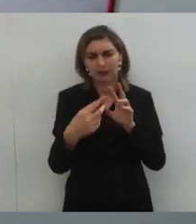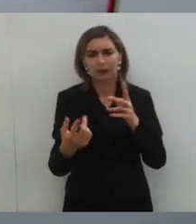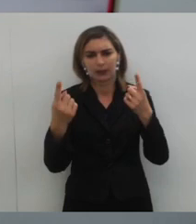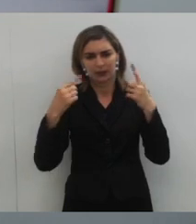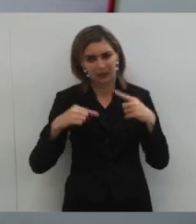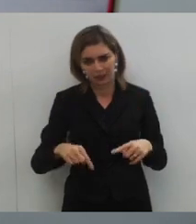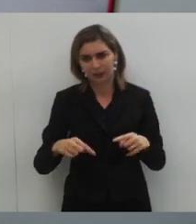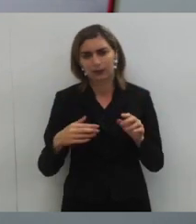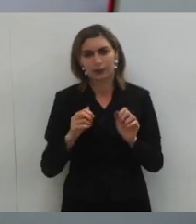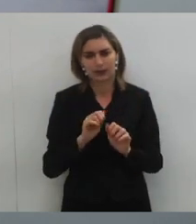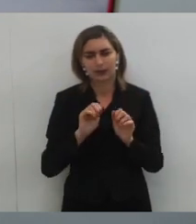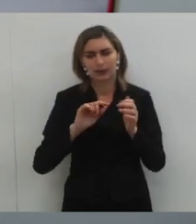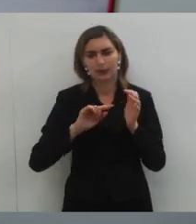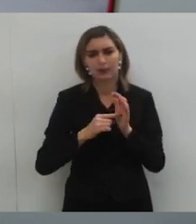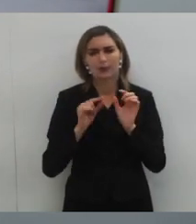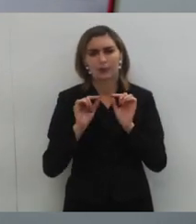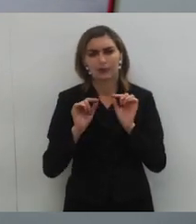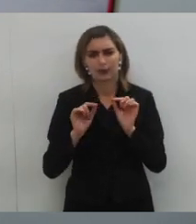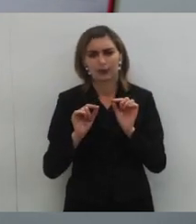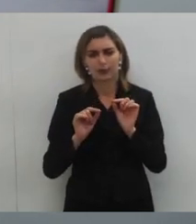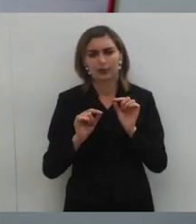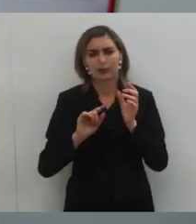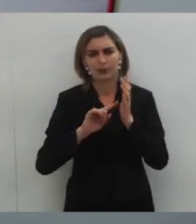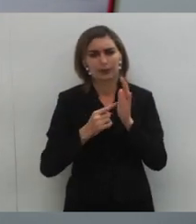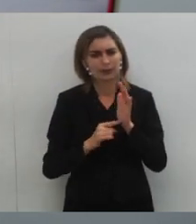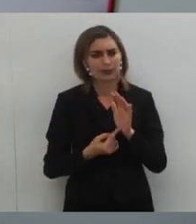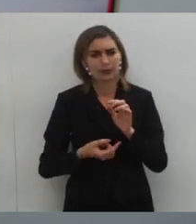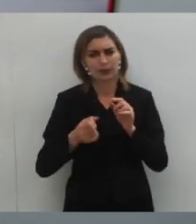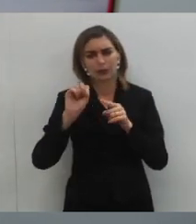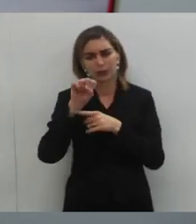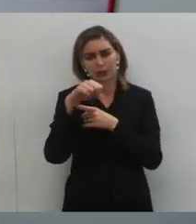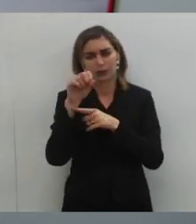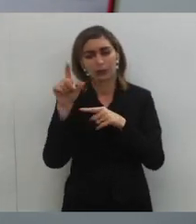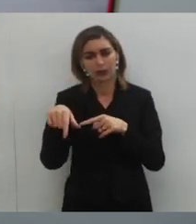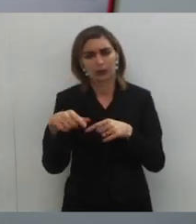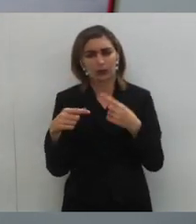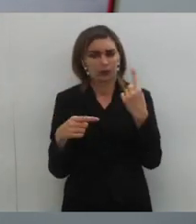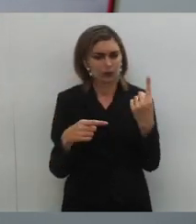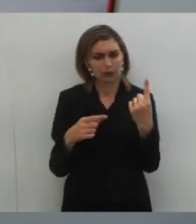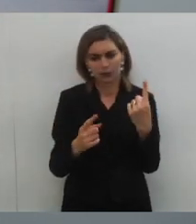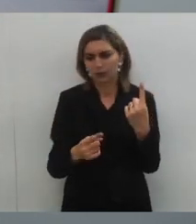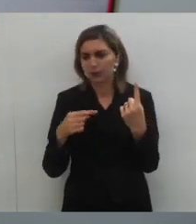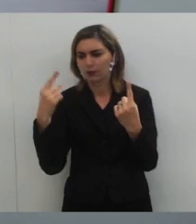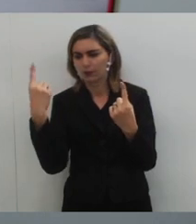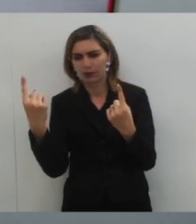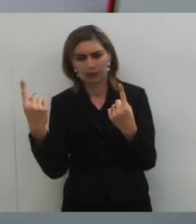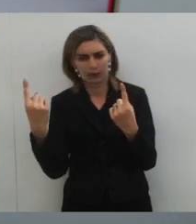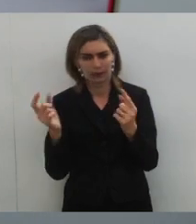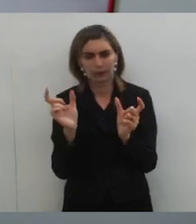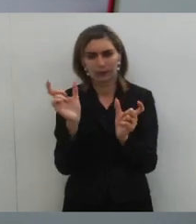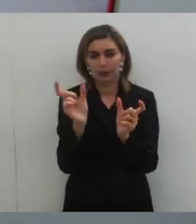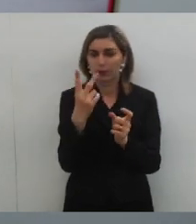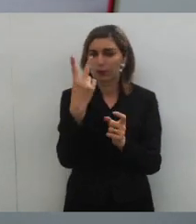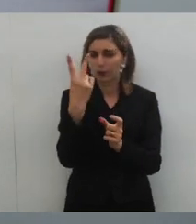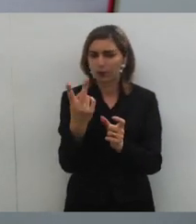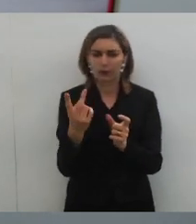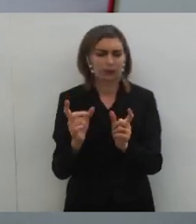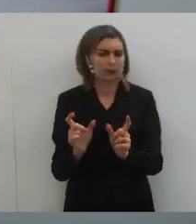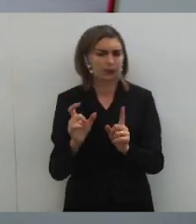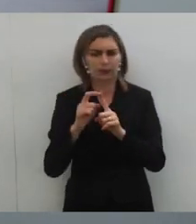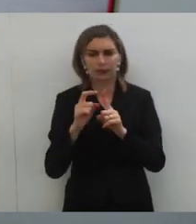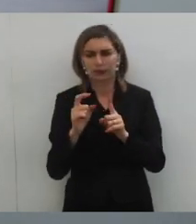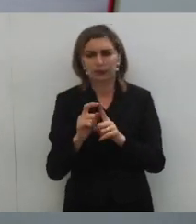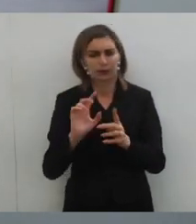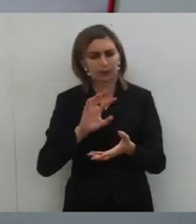em jogo para classificar o sujeito é a presença de uma ou mais palavras